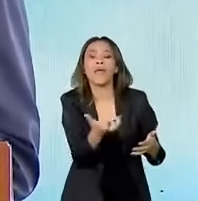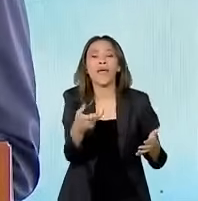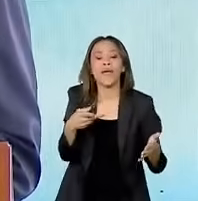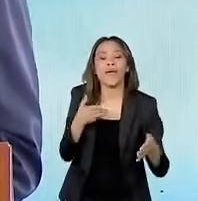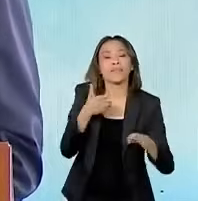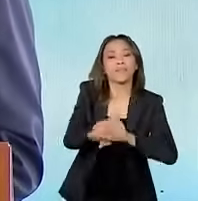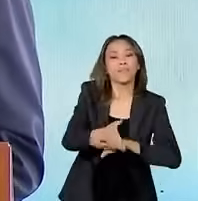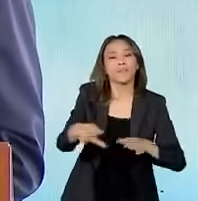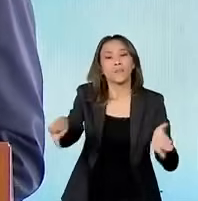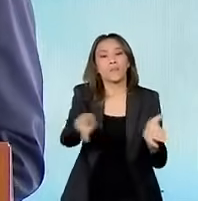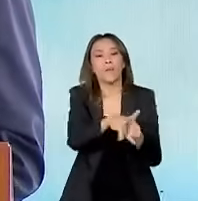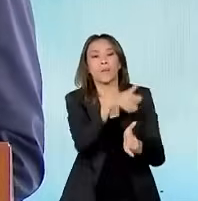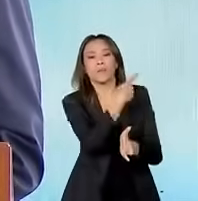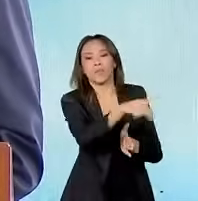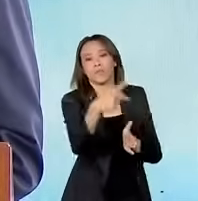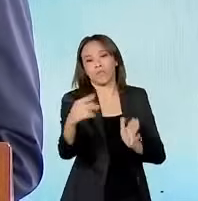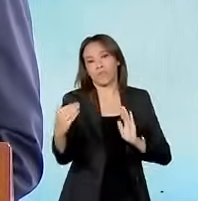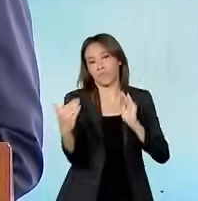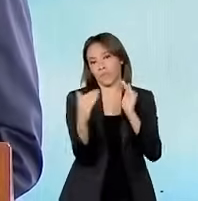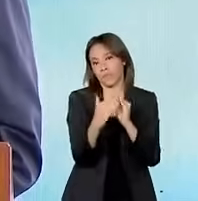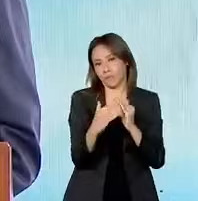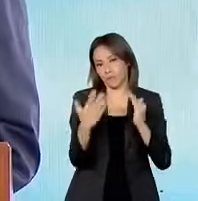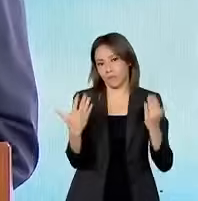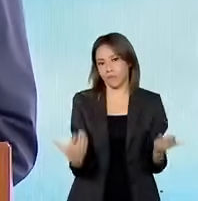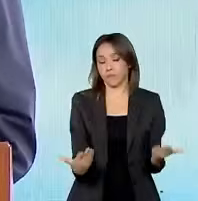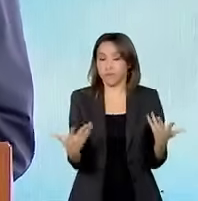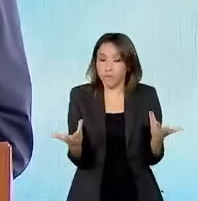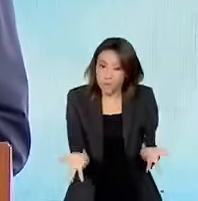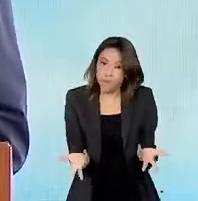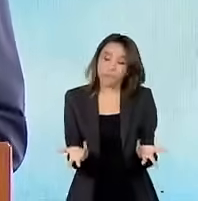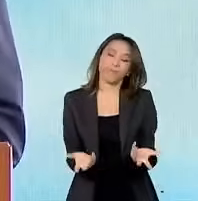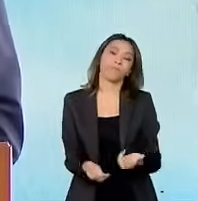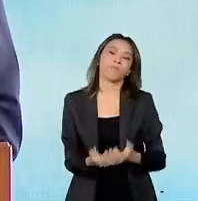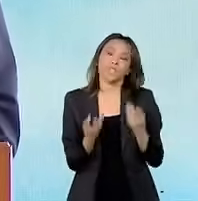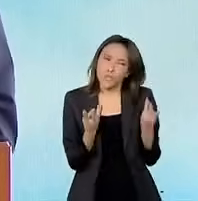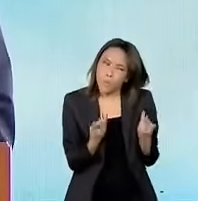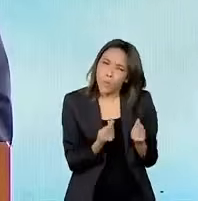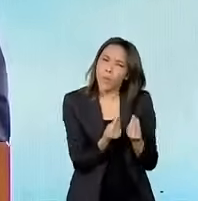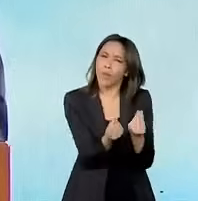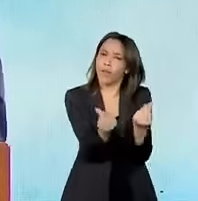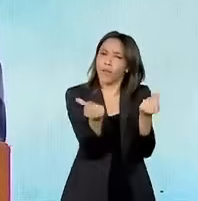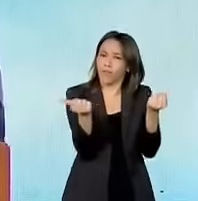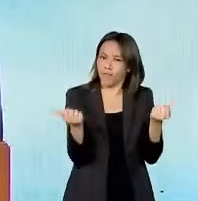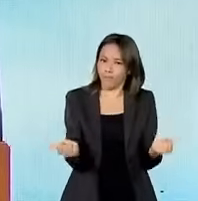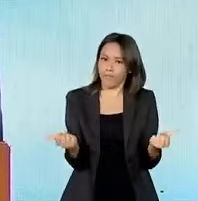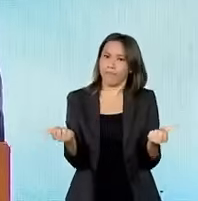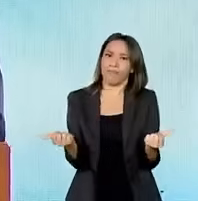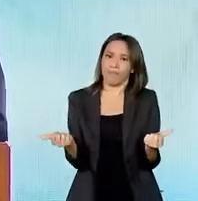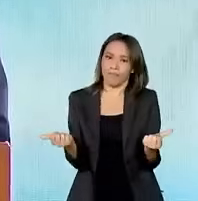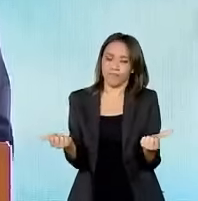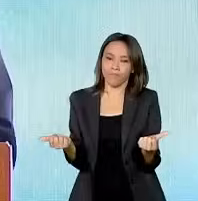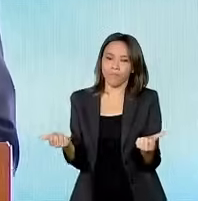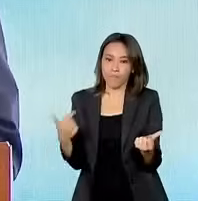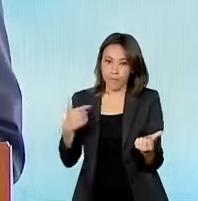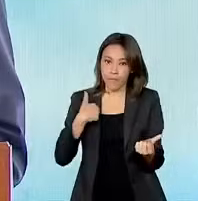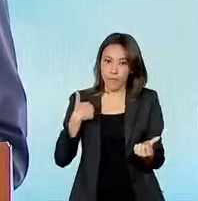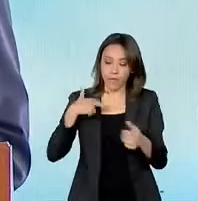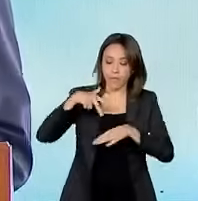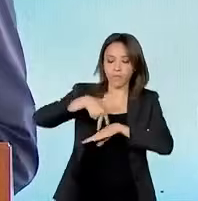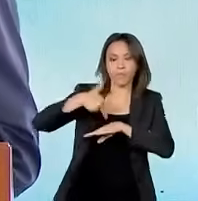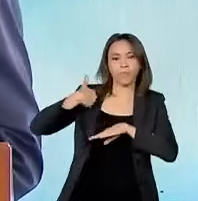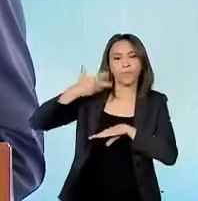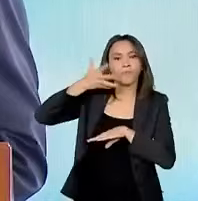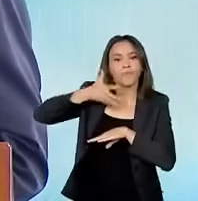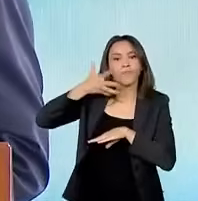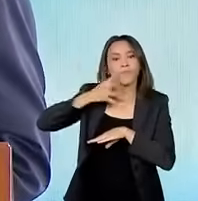moradia digna e de qualidade. Então, minha passagem rápida por esse palco é para